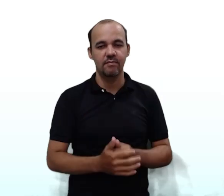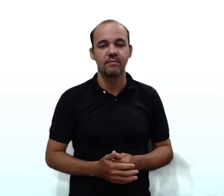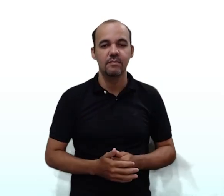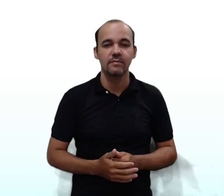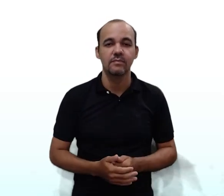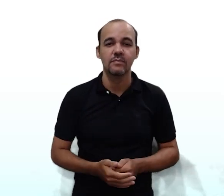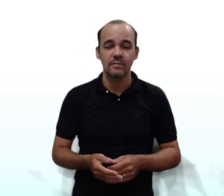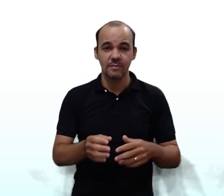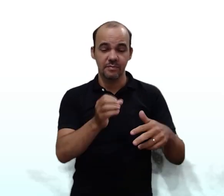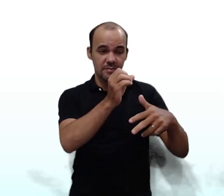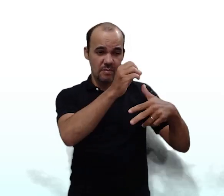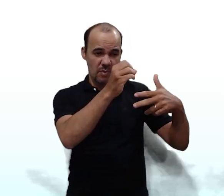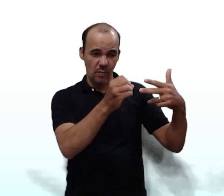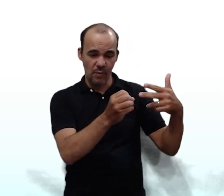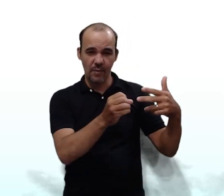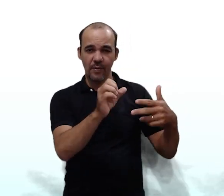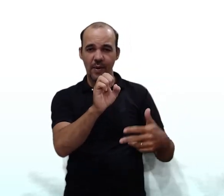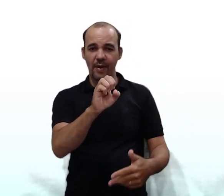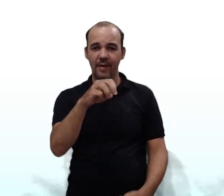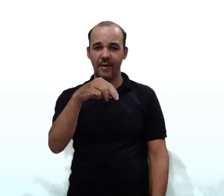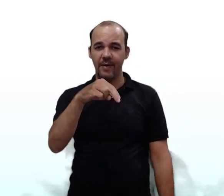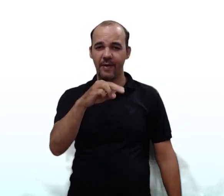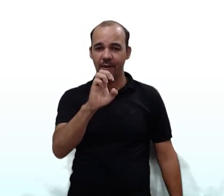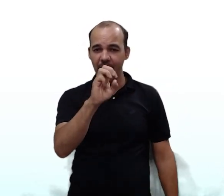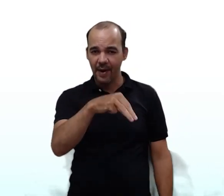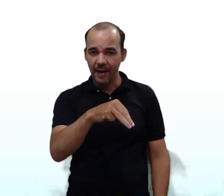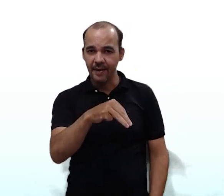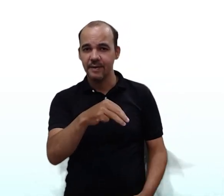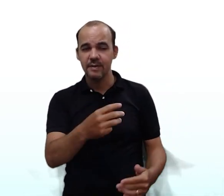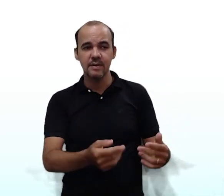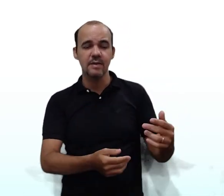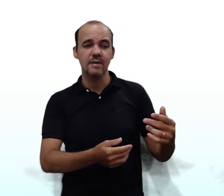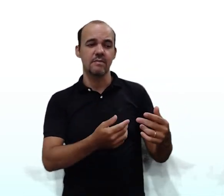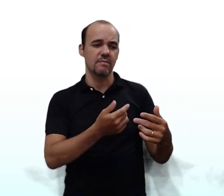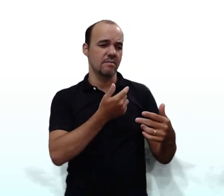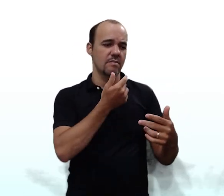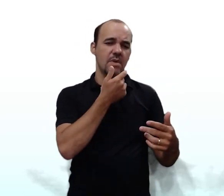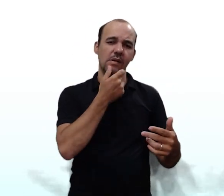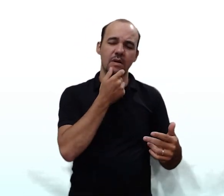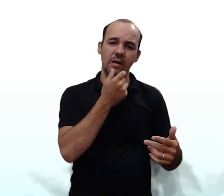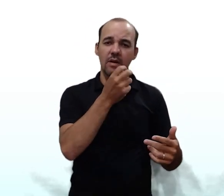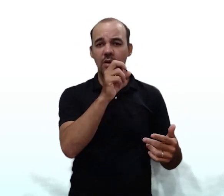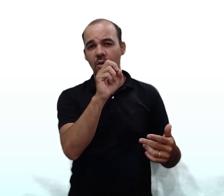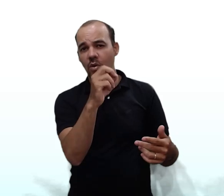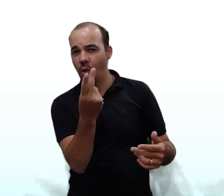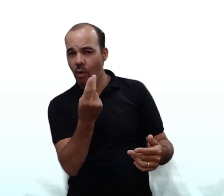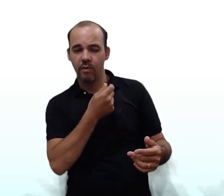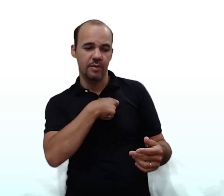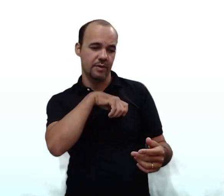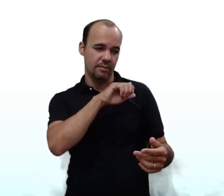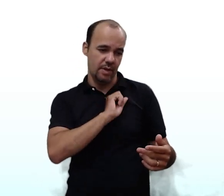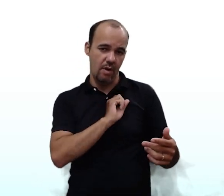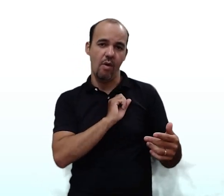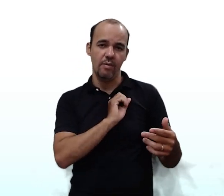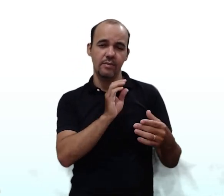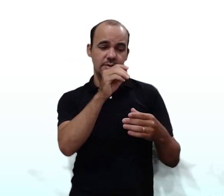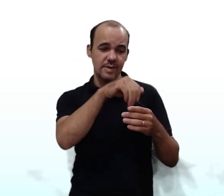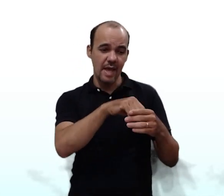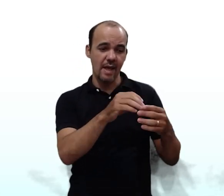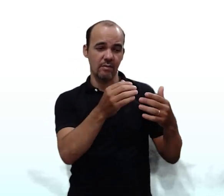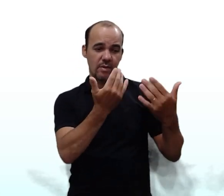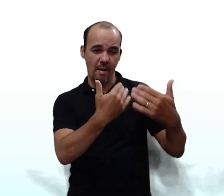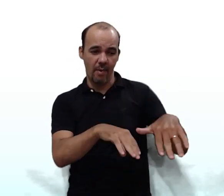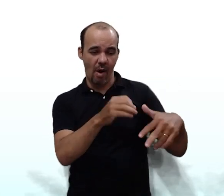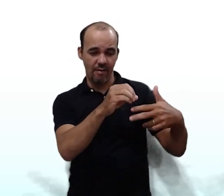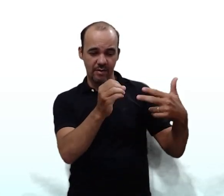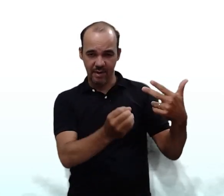Vamos começar falando do Enem primeiro, tá? E aí tanto para inglês como para espanhol. Se liga que o Enem, ele vai te cobrar